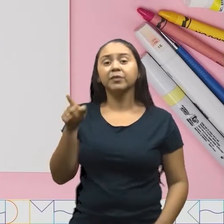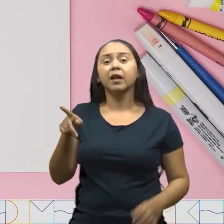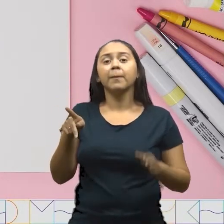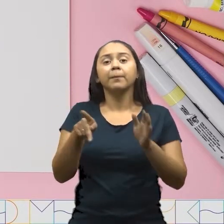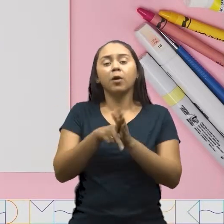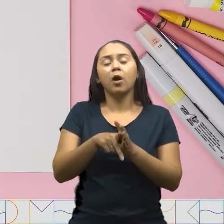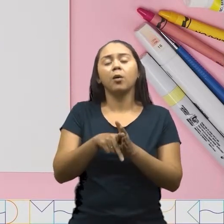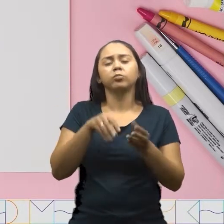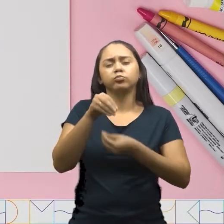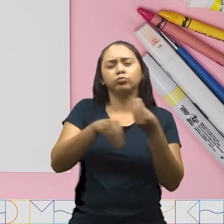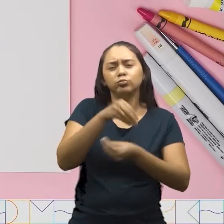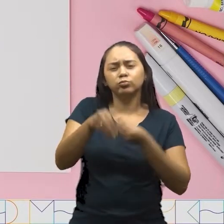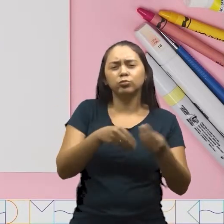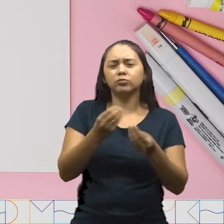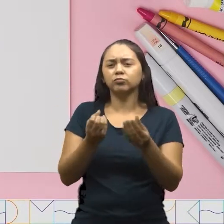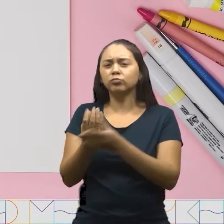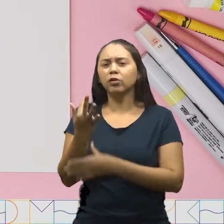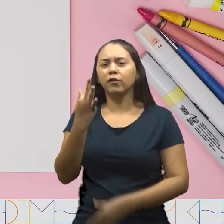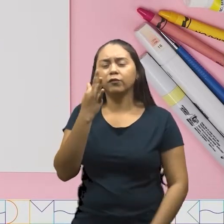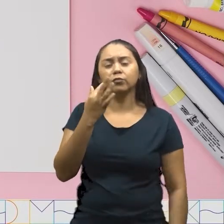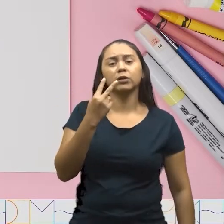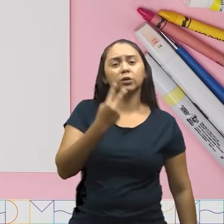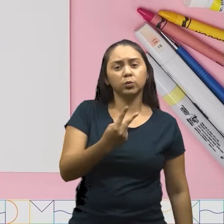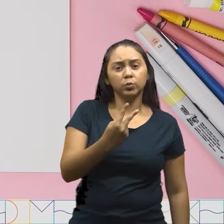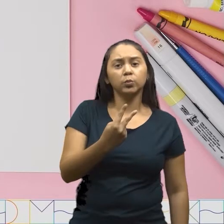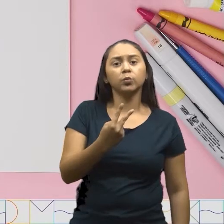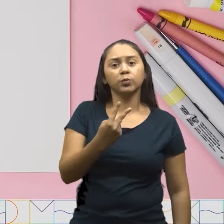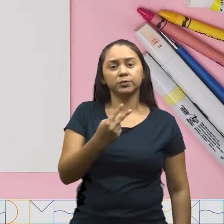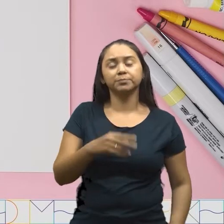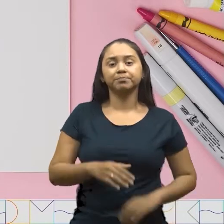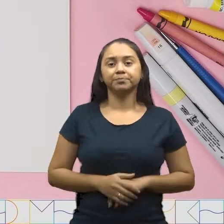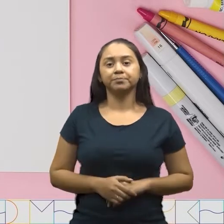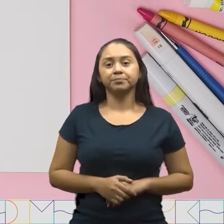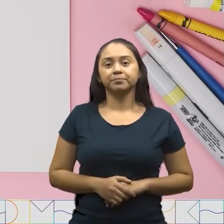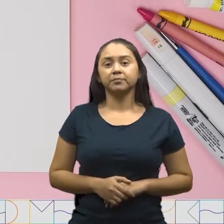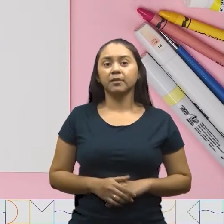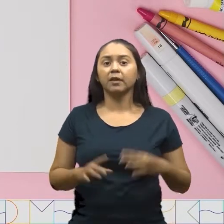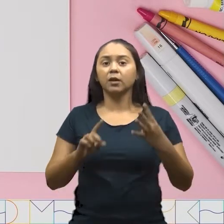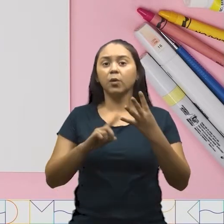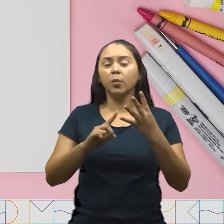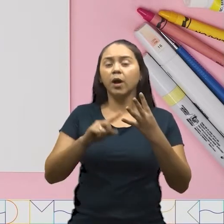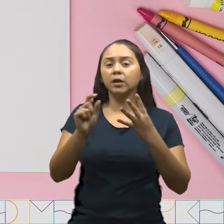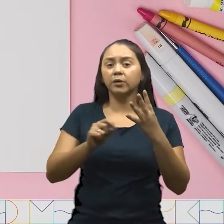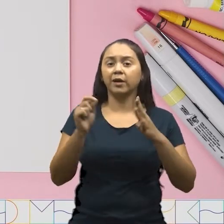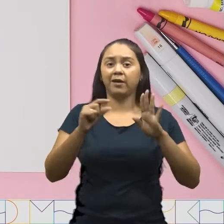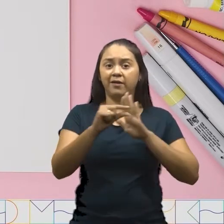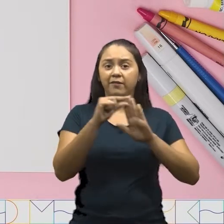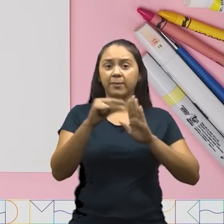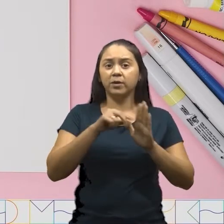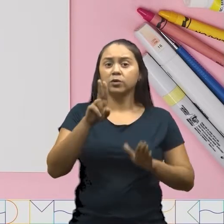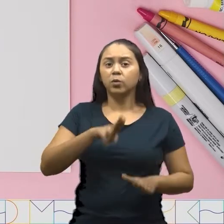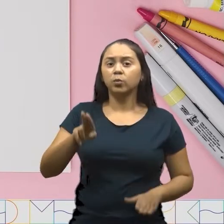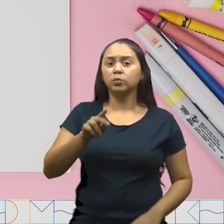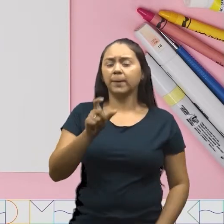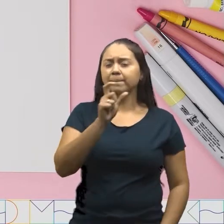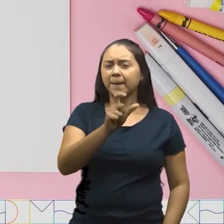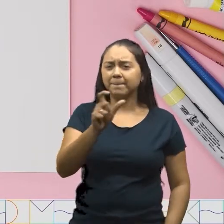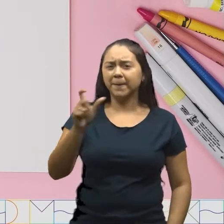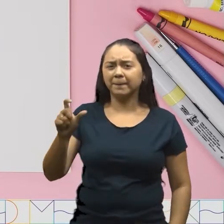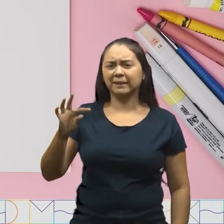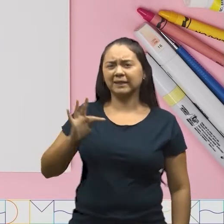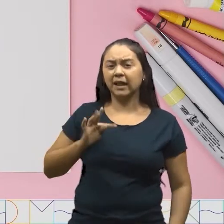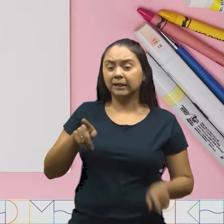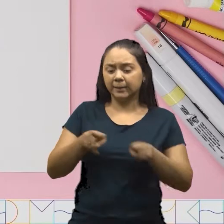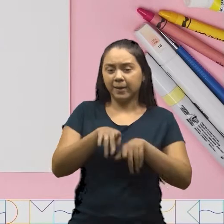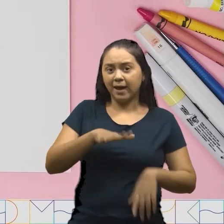que teria surgido na antiguidade. O verbete também usa termos técnicos e científicos. Como acabamos de ver